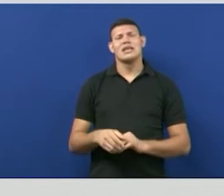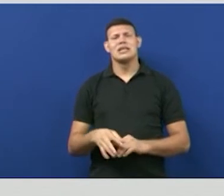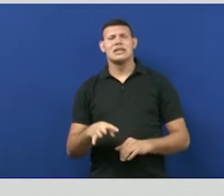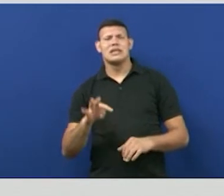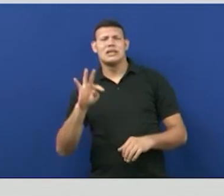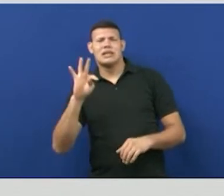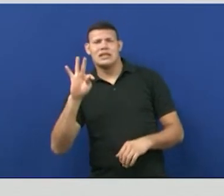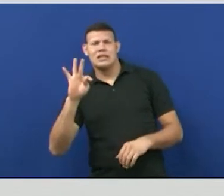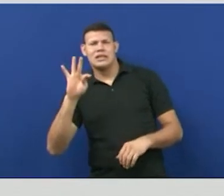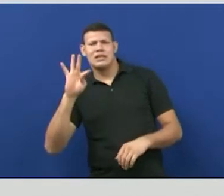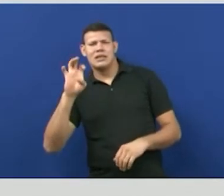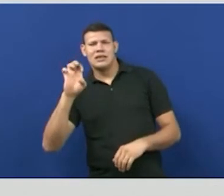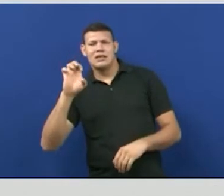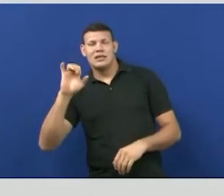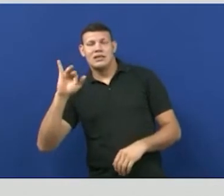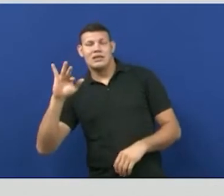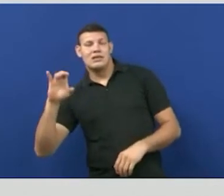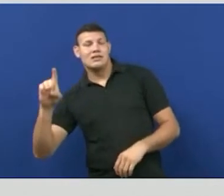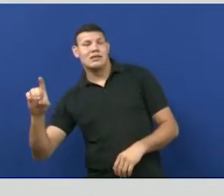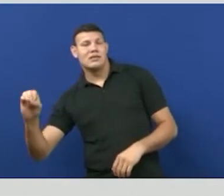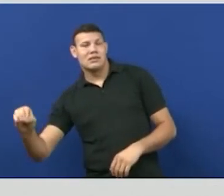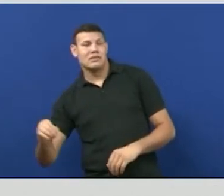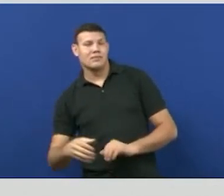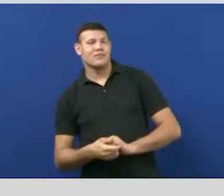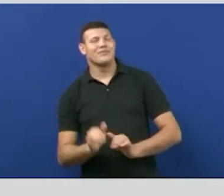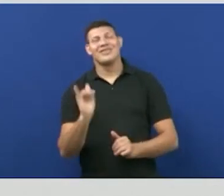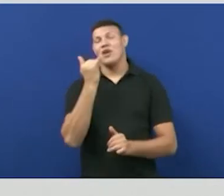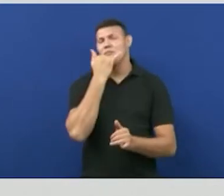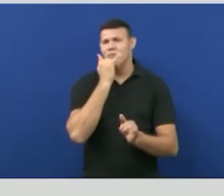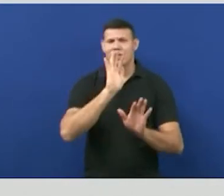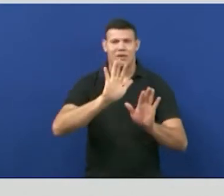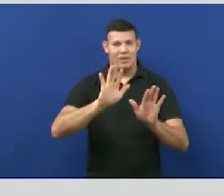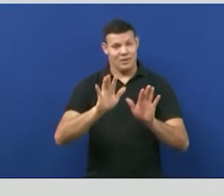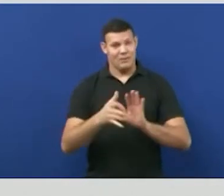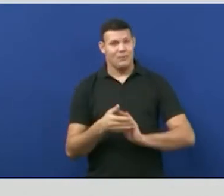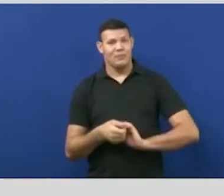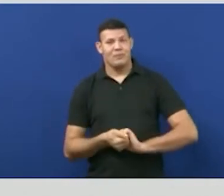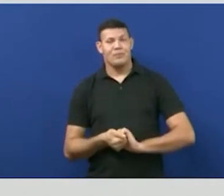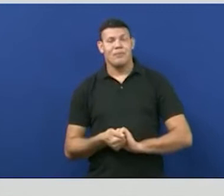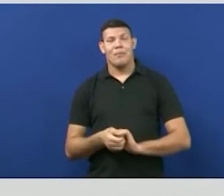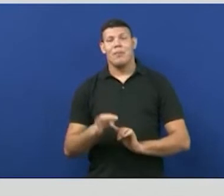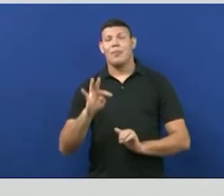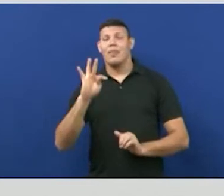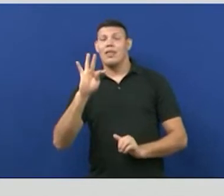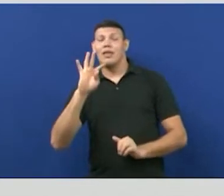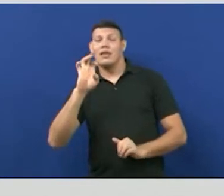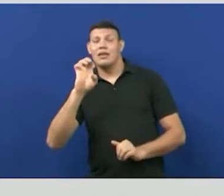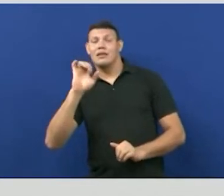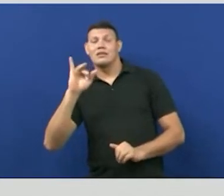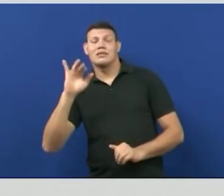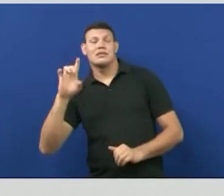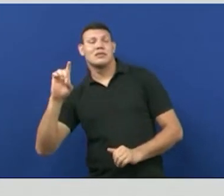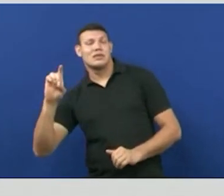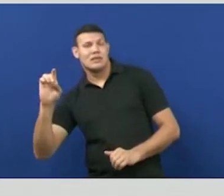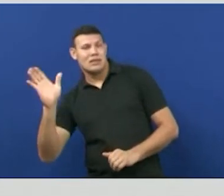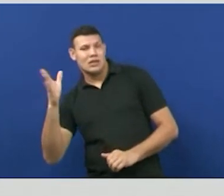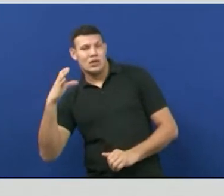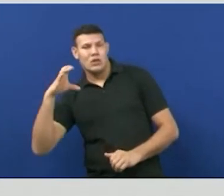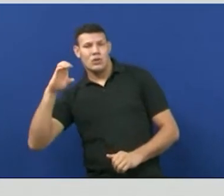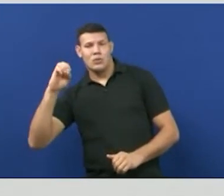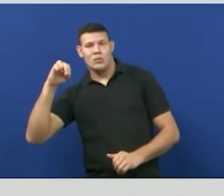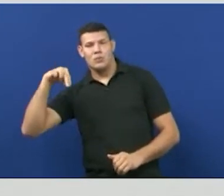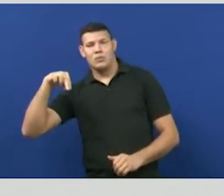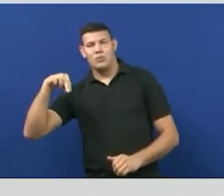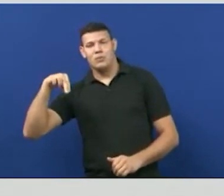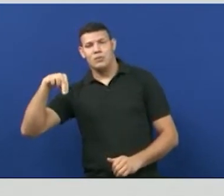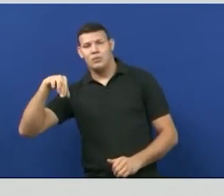ele é denominado de tecido, esse tecido conjuntivo é denominado de linfático. E ele faz